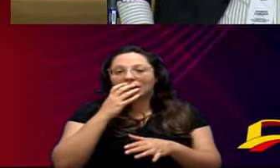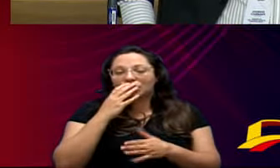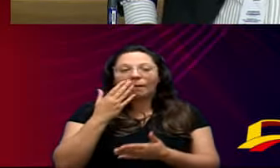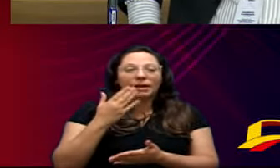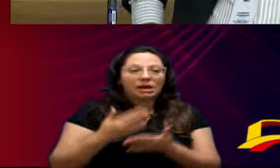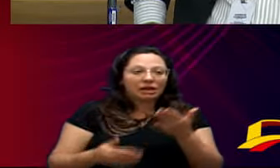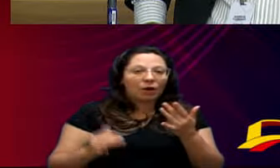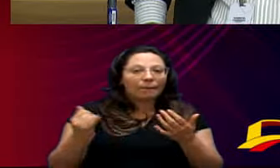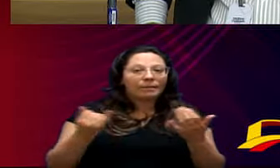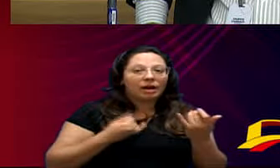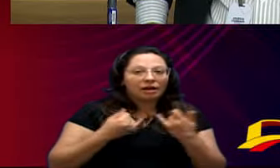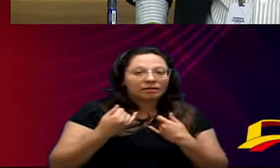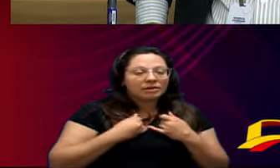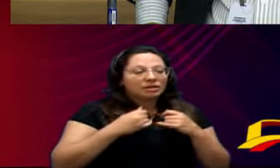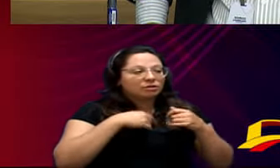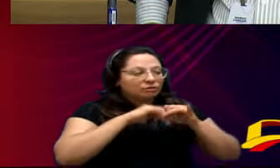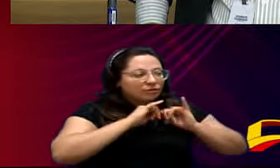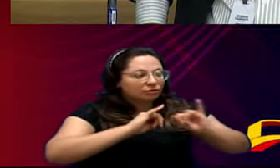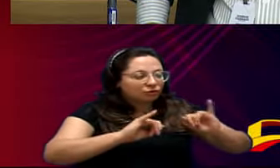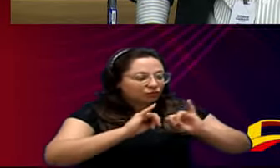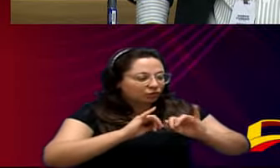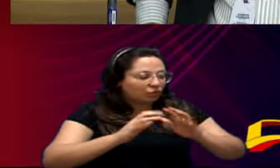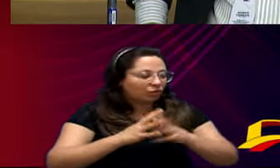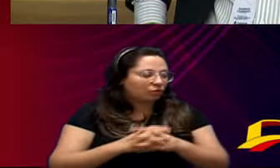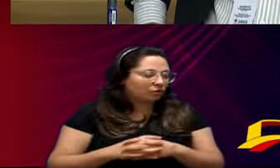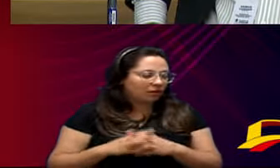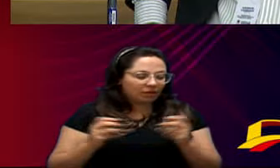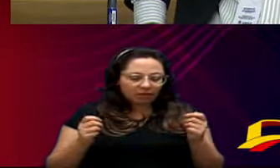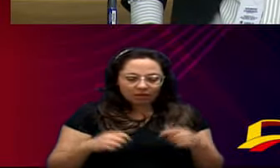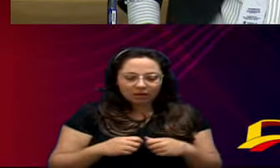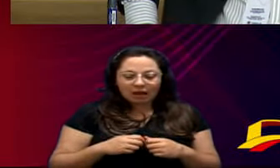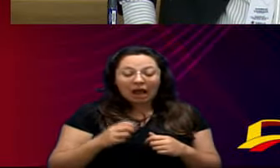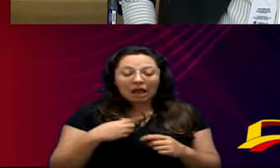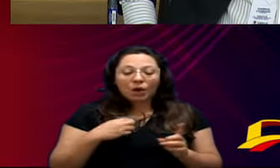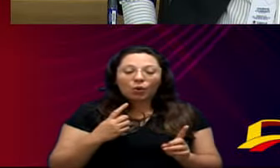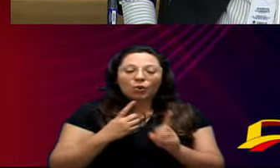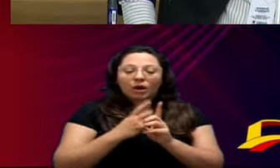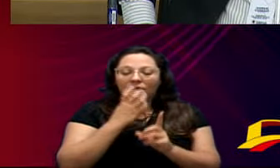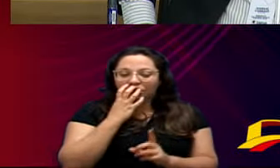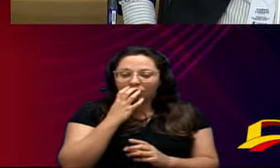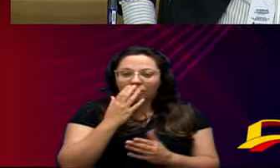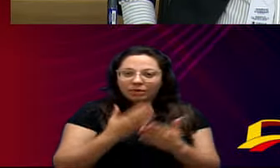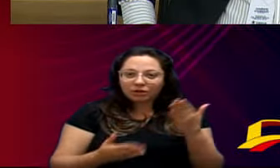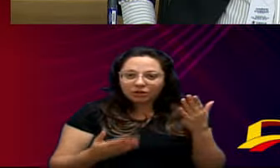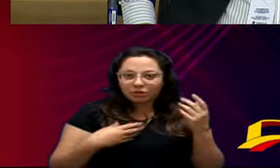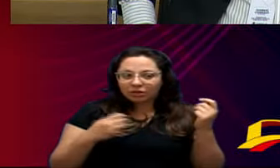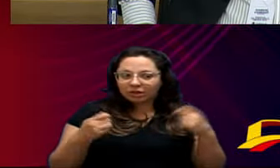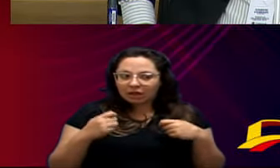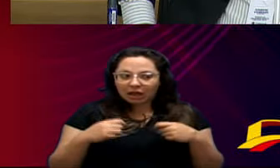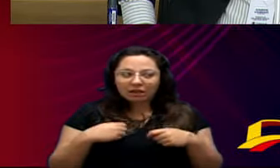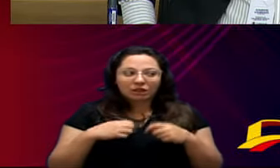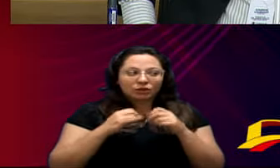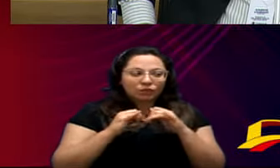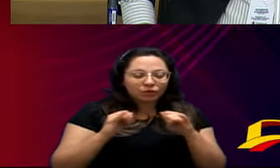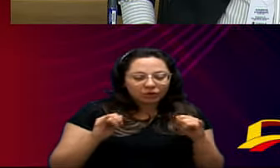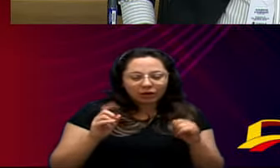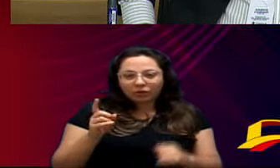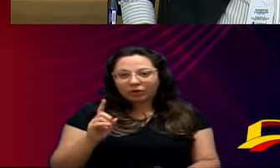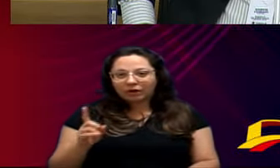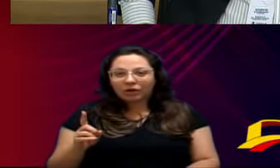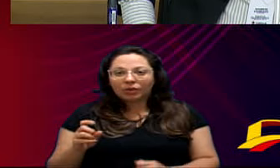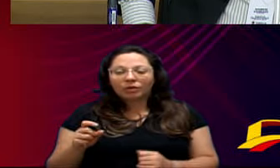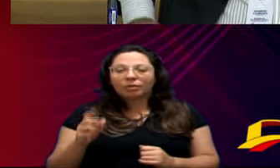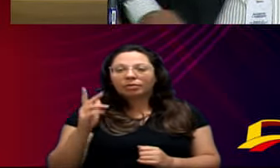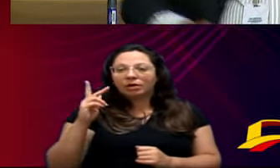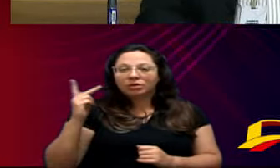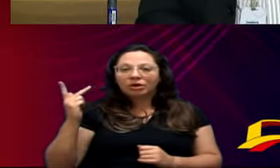divulga aqui que que as pessoas possam aí também encontrei um cachorro perdido posso divulgar Aqui quem tá sabe